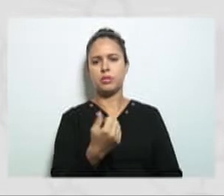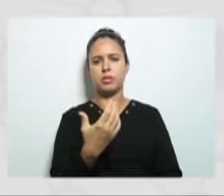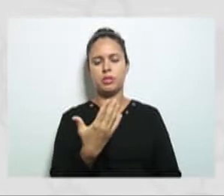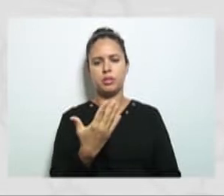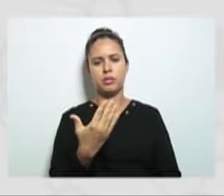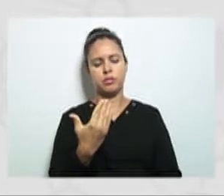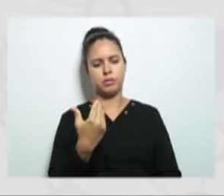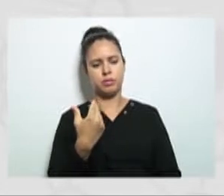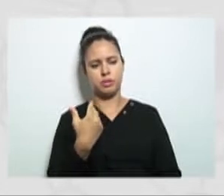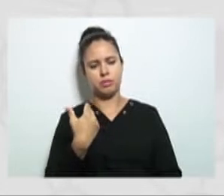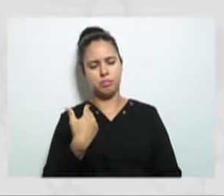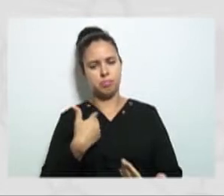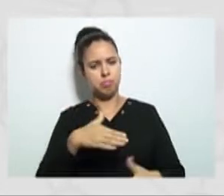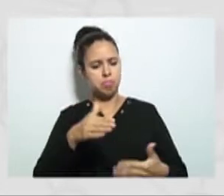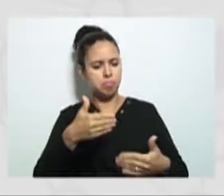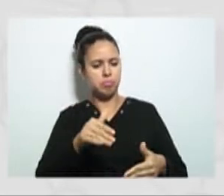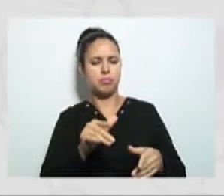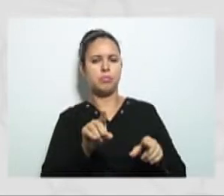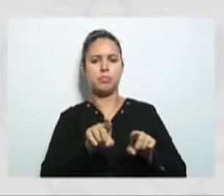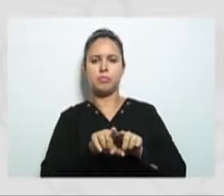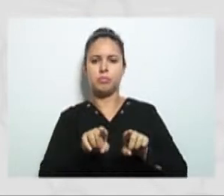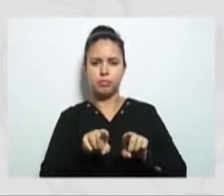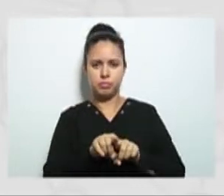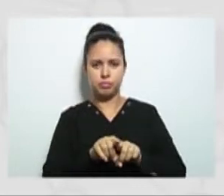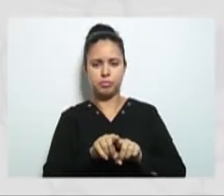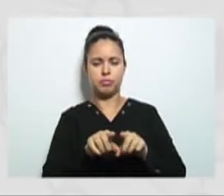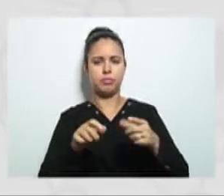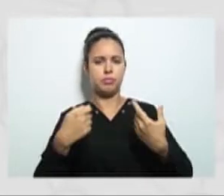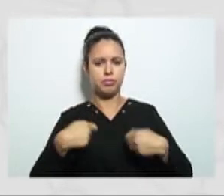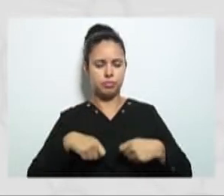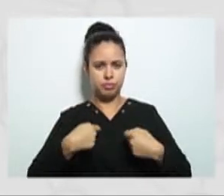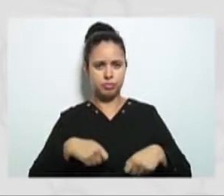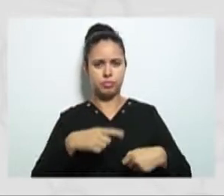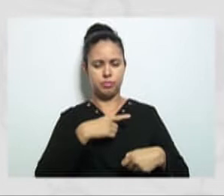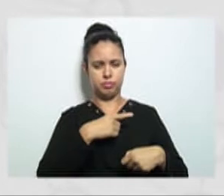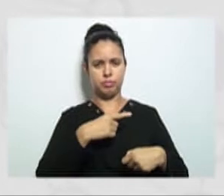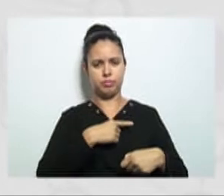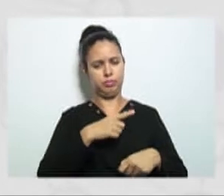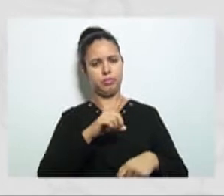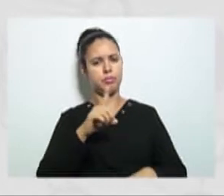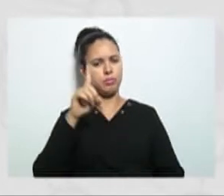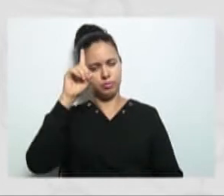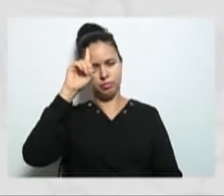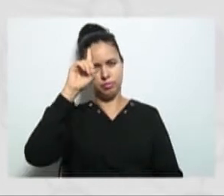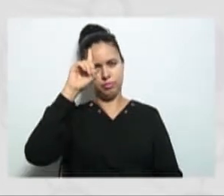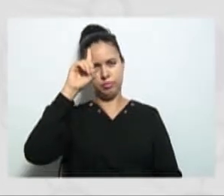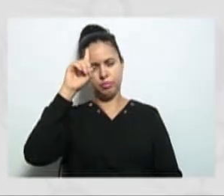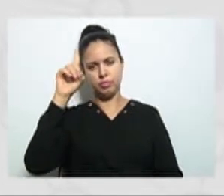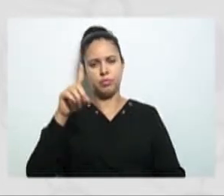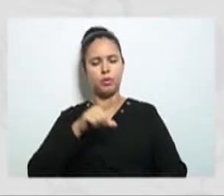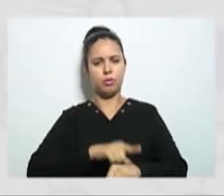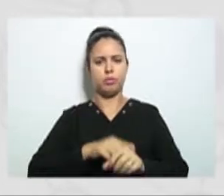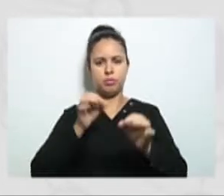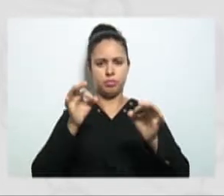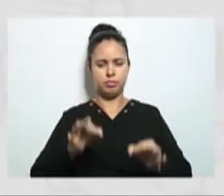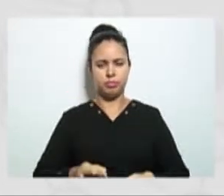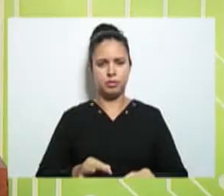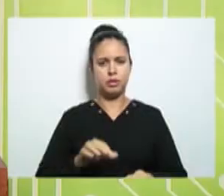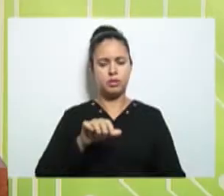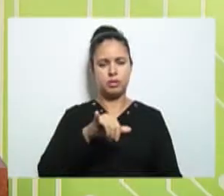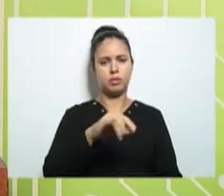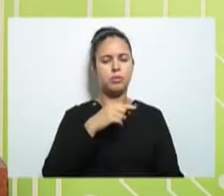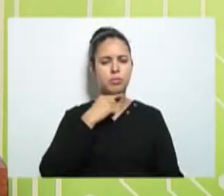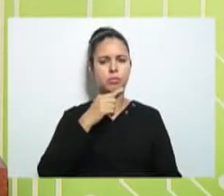hora, você tem prazos, tá? E se você tiver dúvidas, procure o máximo possível esclarecer através